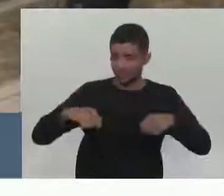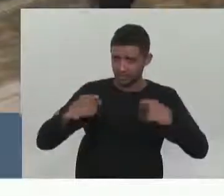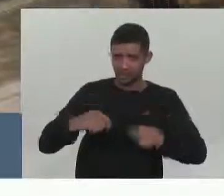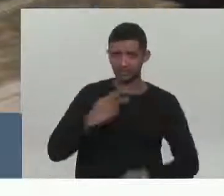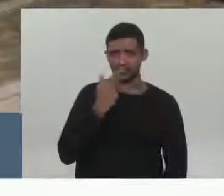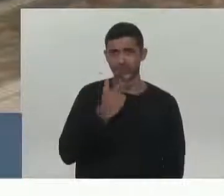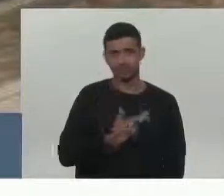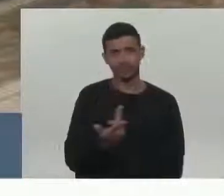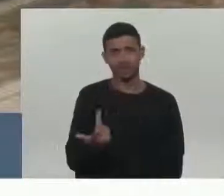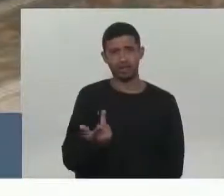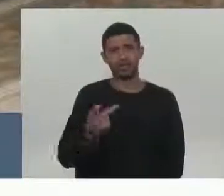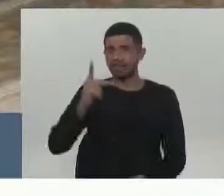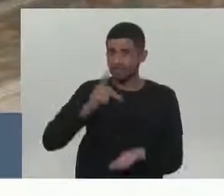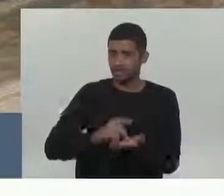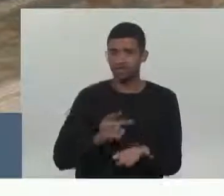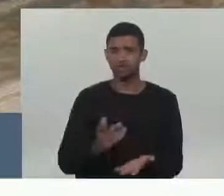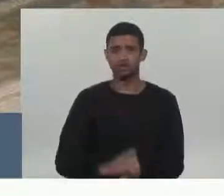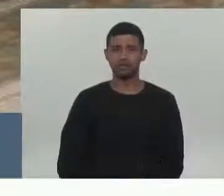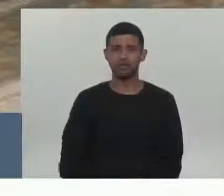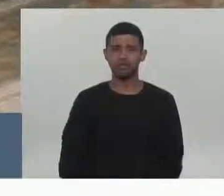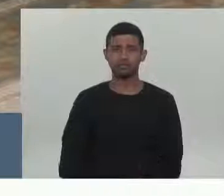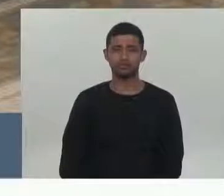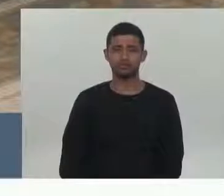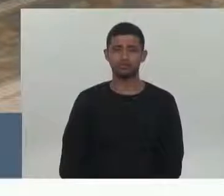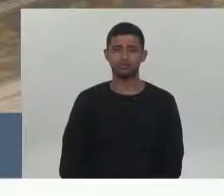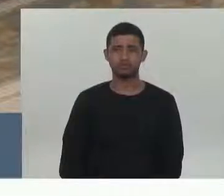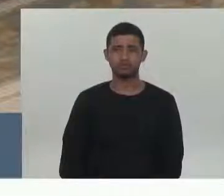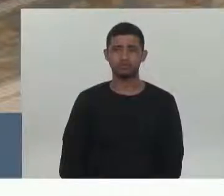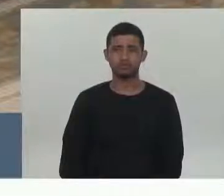falar obviedades.